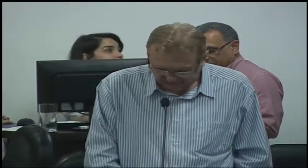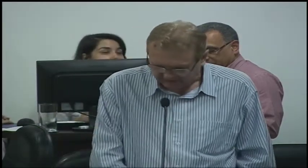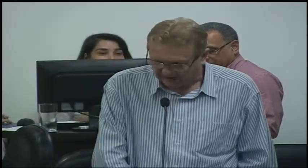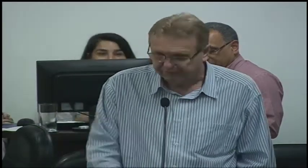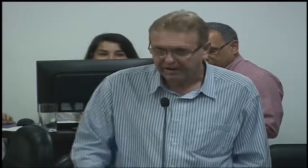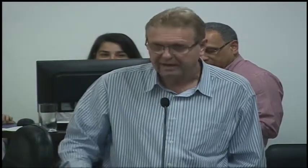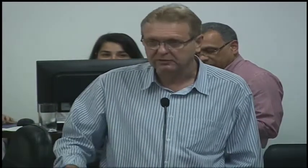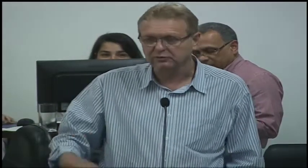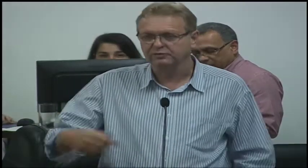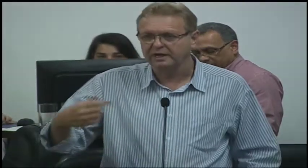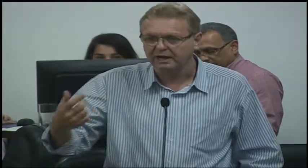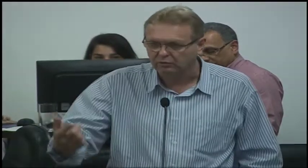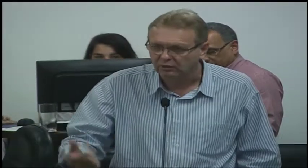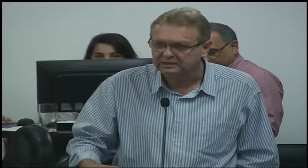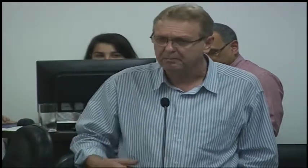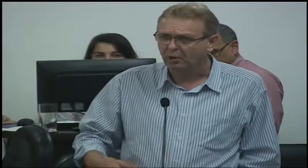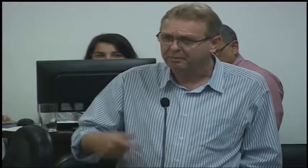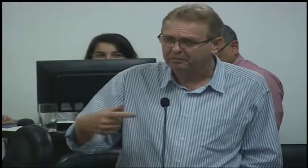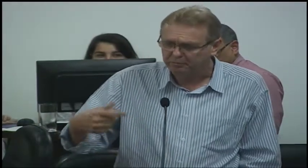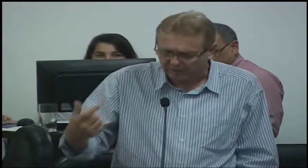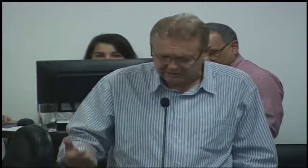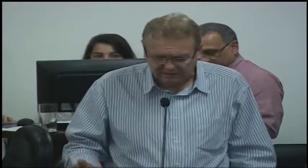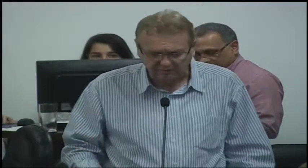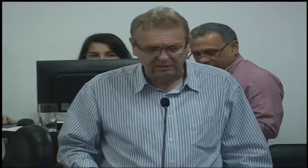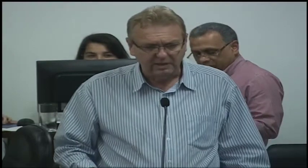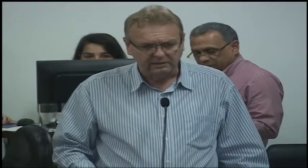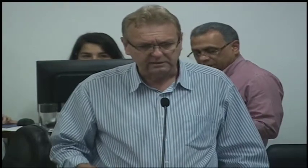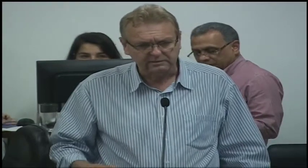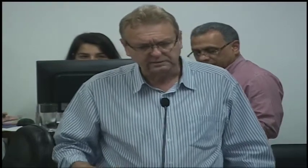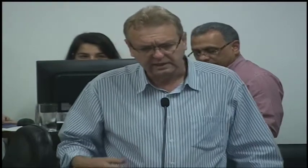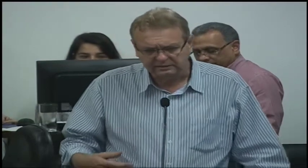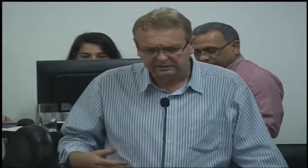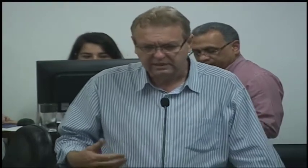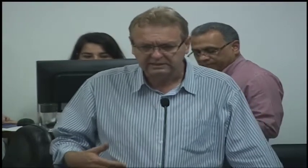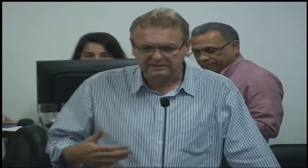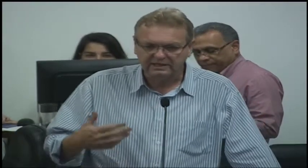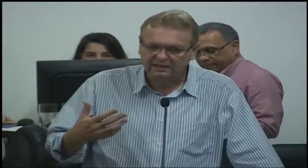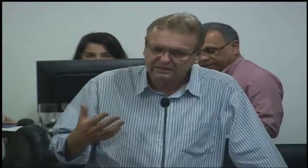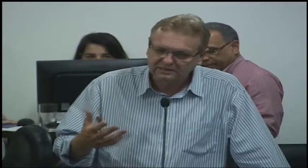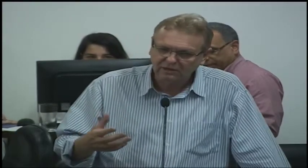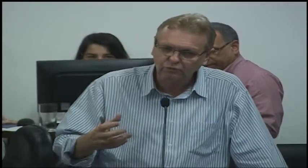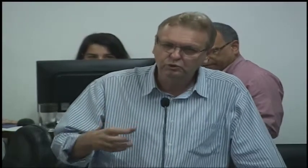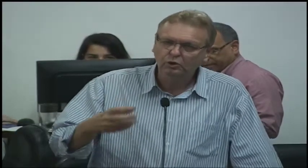que a fala dos vereadores, da própria população, já diz a